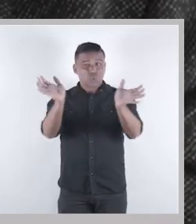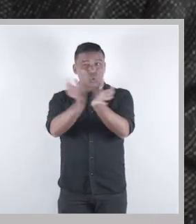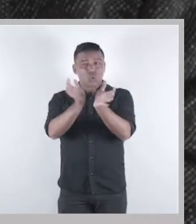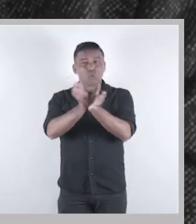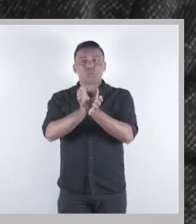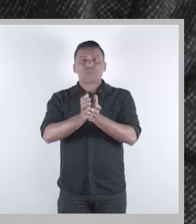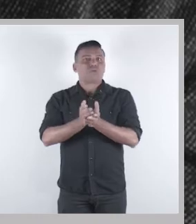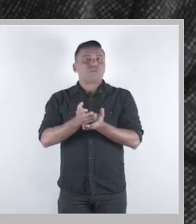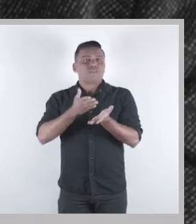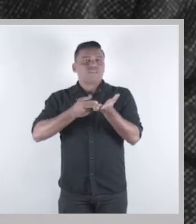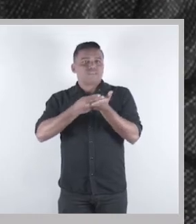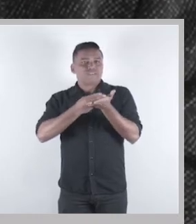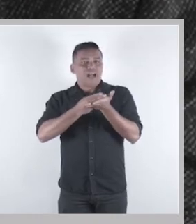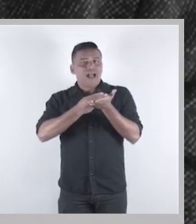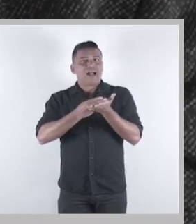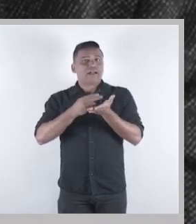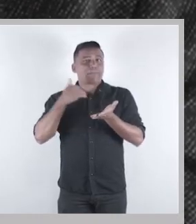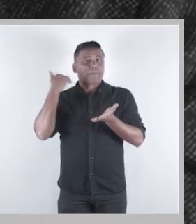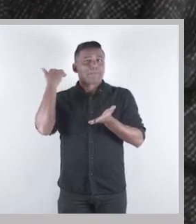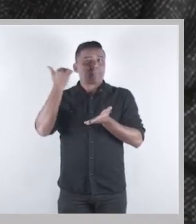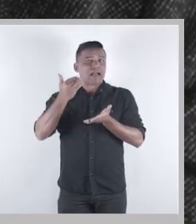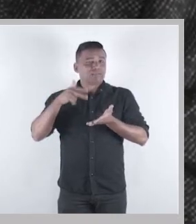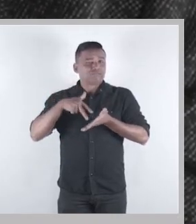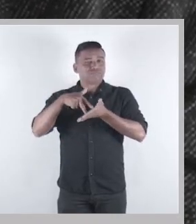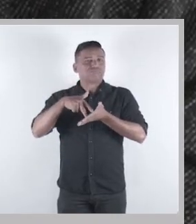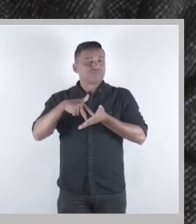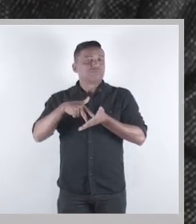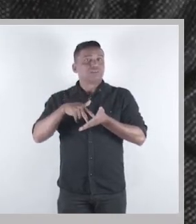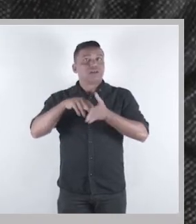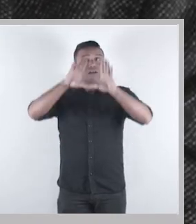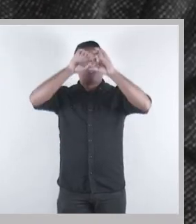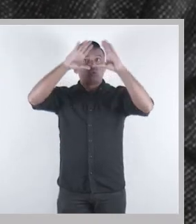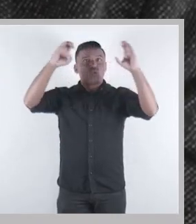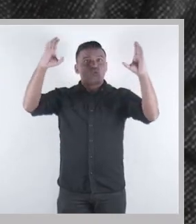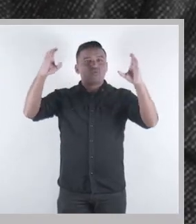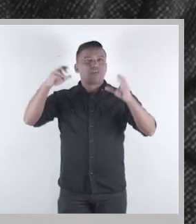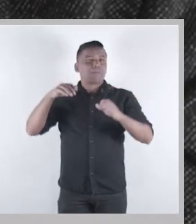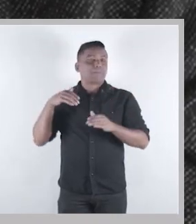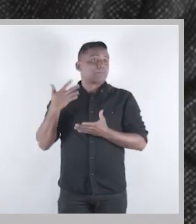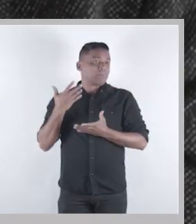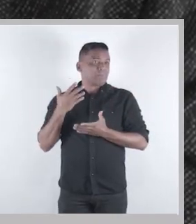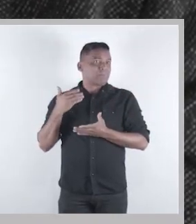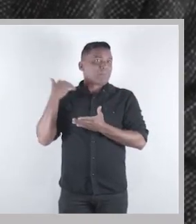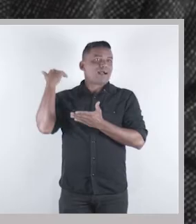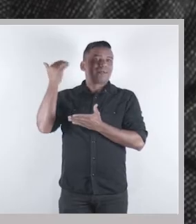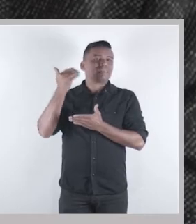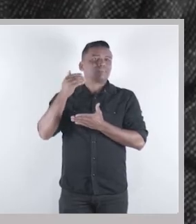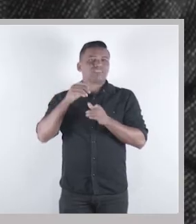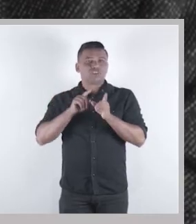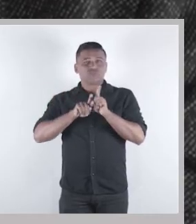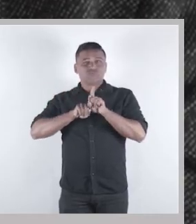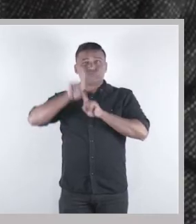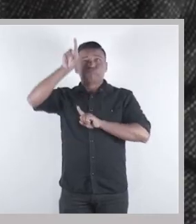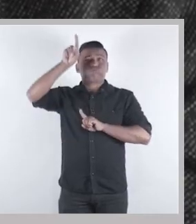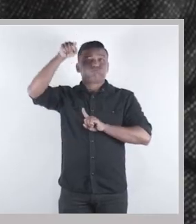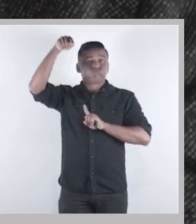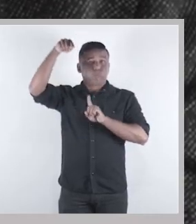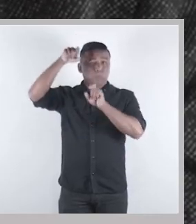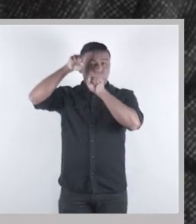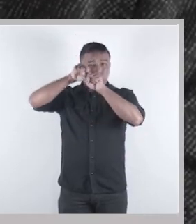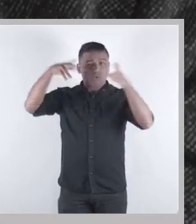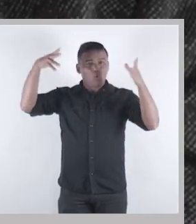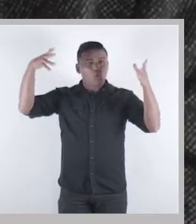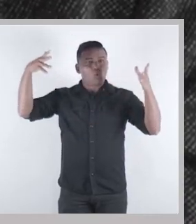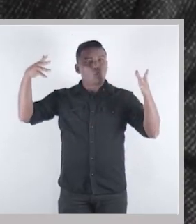as nuvens o míssil vale mais que o caixa de uva e se o compositor diz que a coisa mais certa de todas